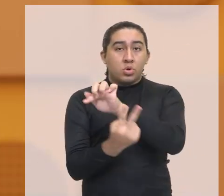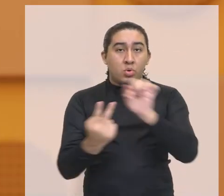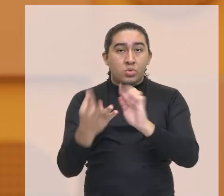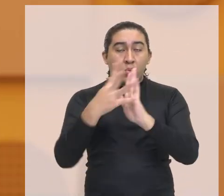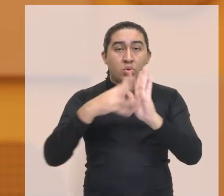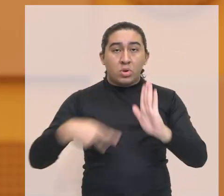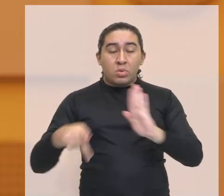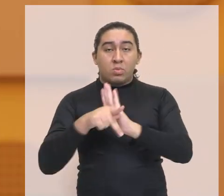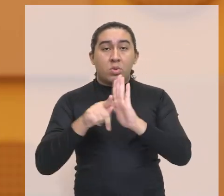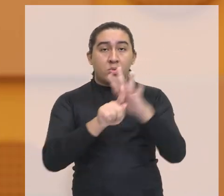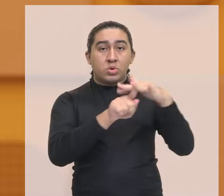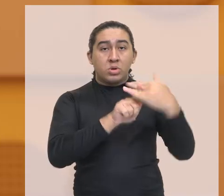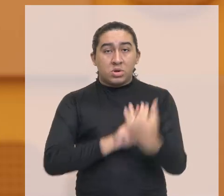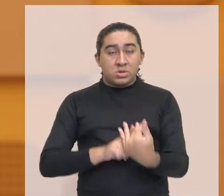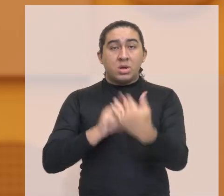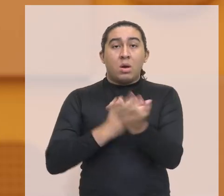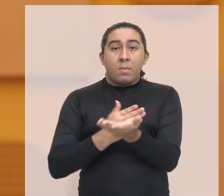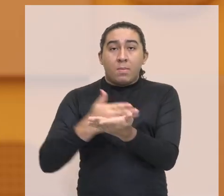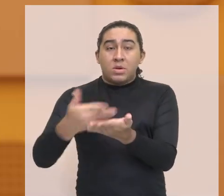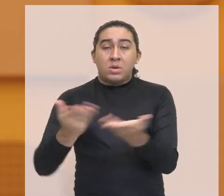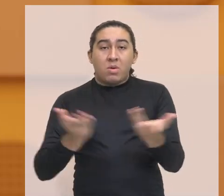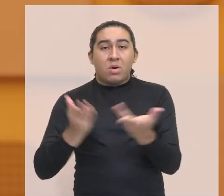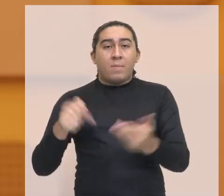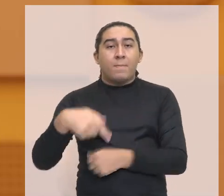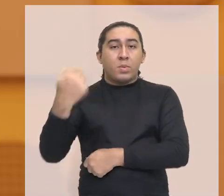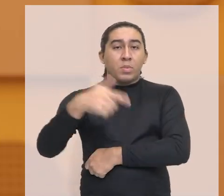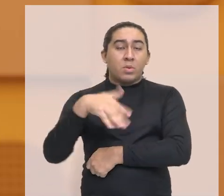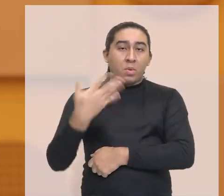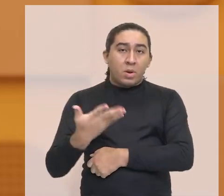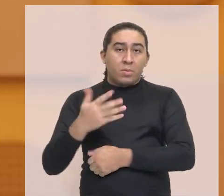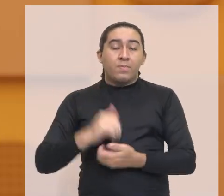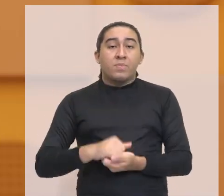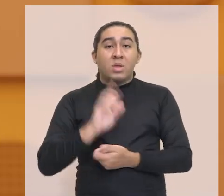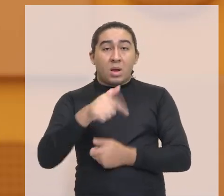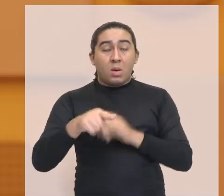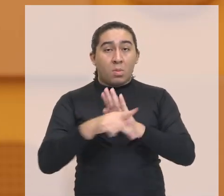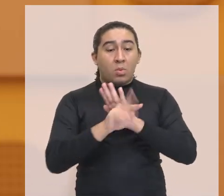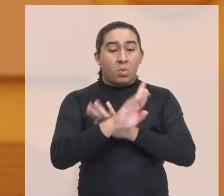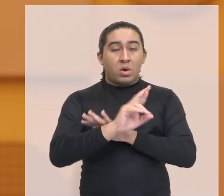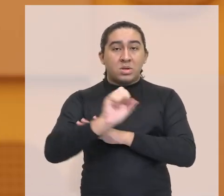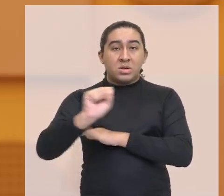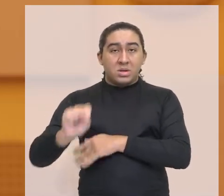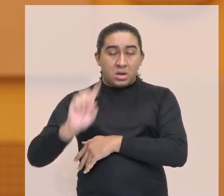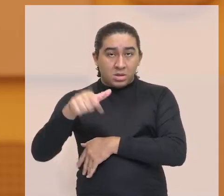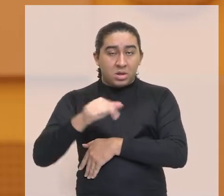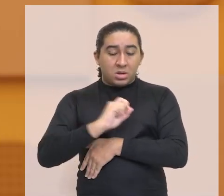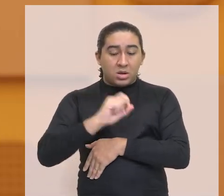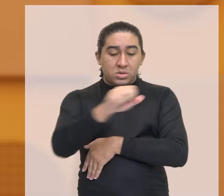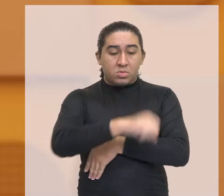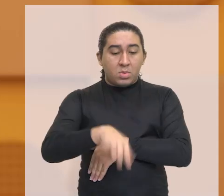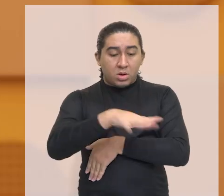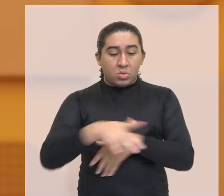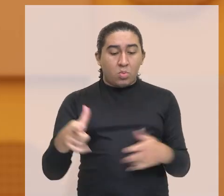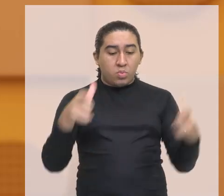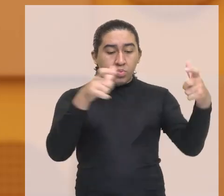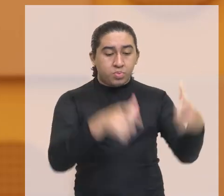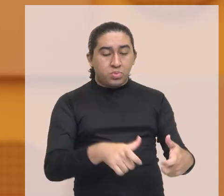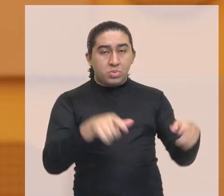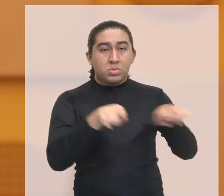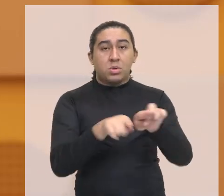modelos socialistas a partir de agora, que é, primeiramente, o modelo socialista soviético, ali da União Soviética, e de como